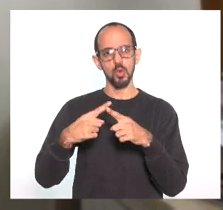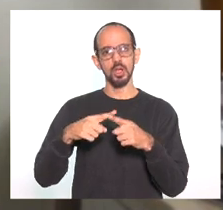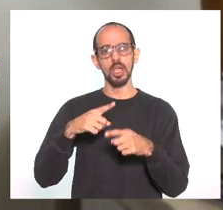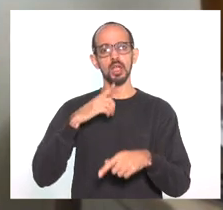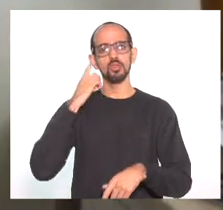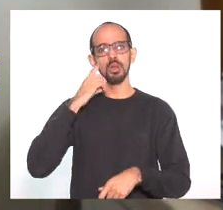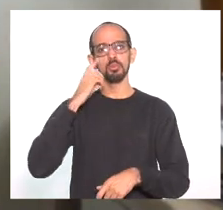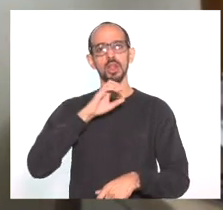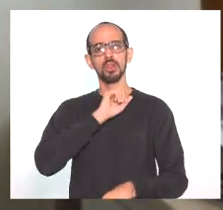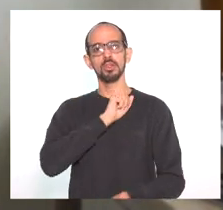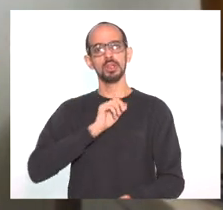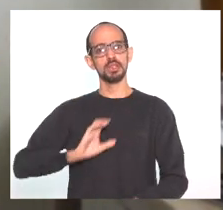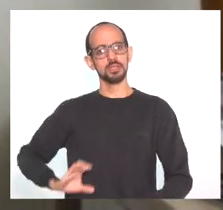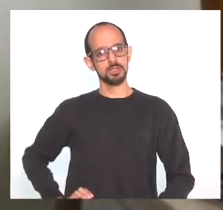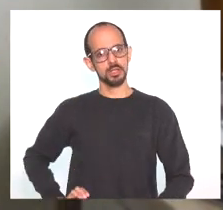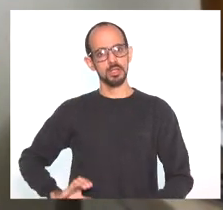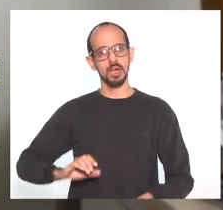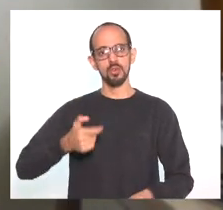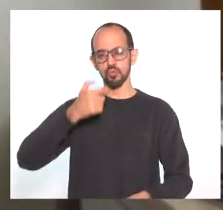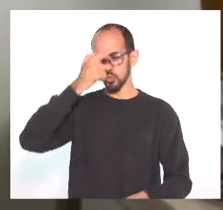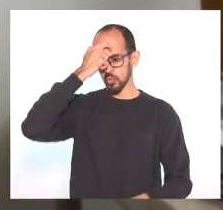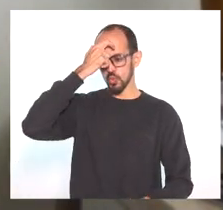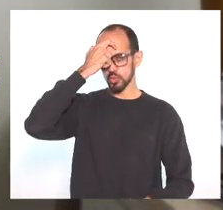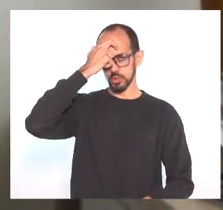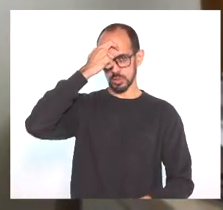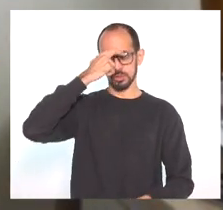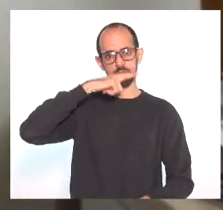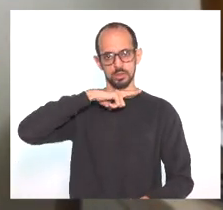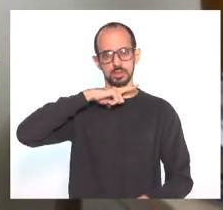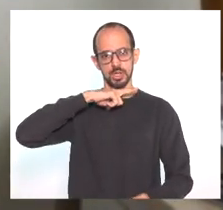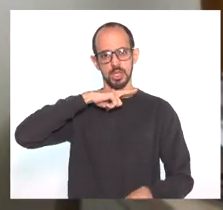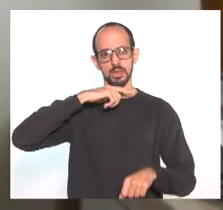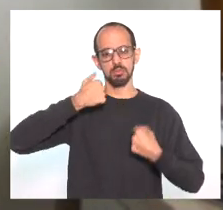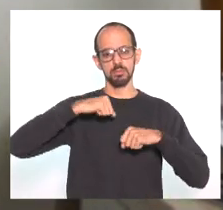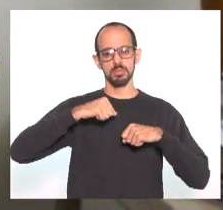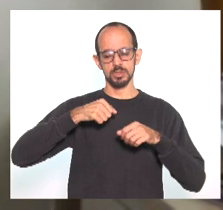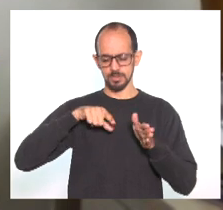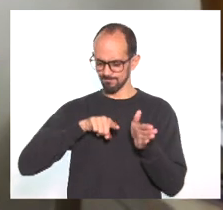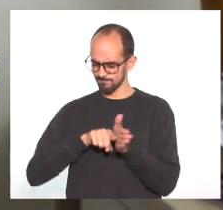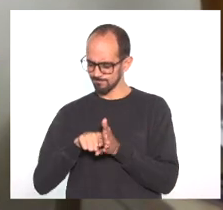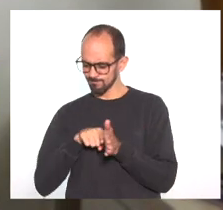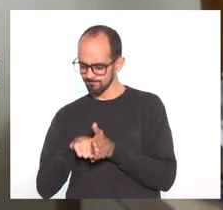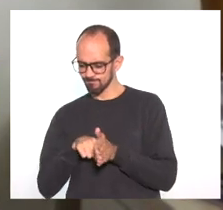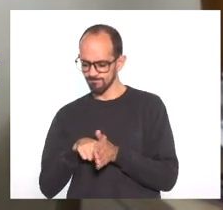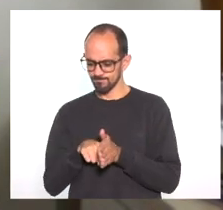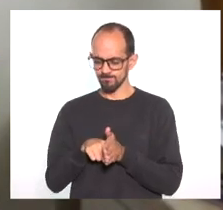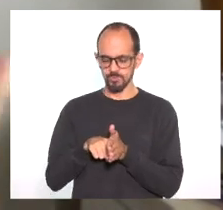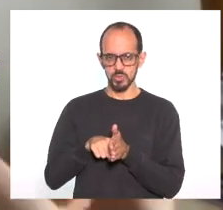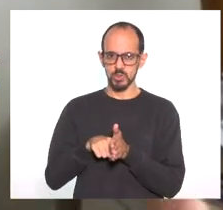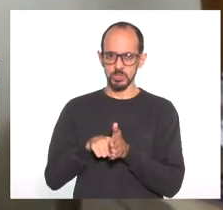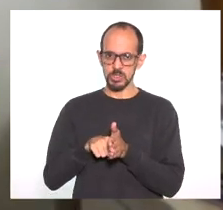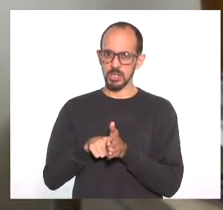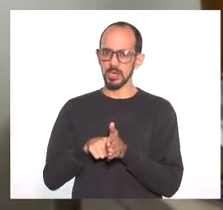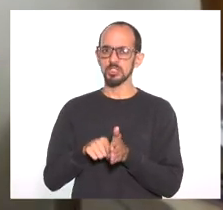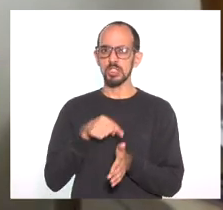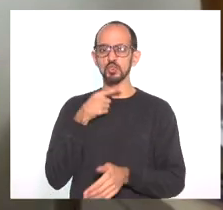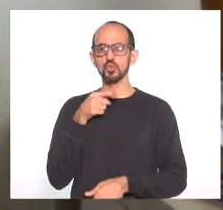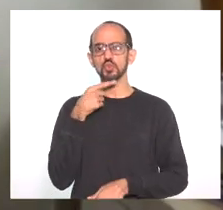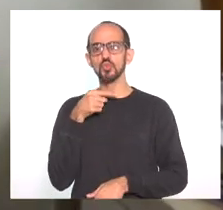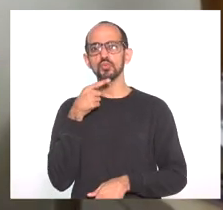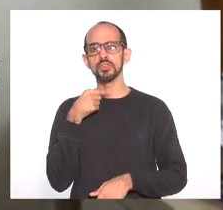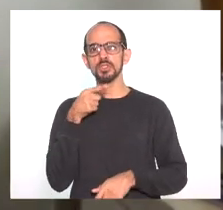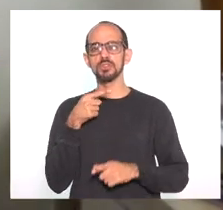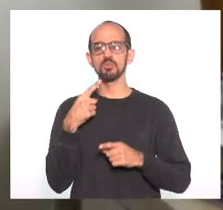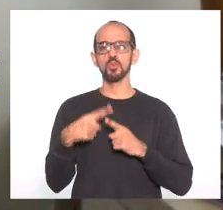tão consciente que a gente tinha que destampar essa caixa preta para que a gente